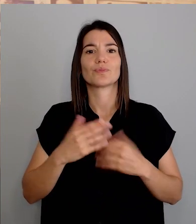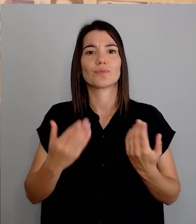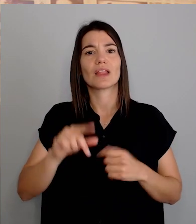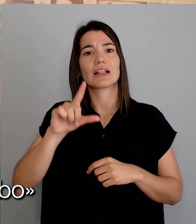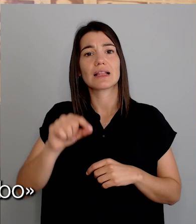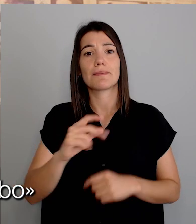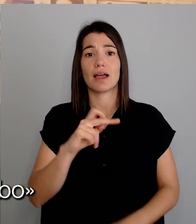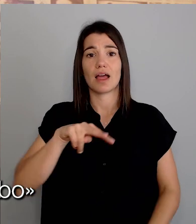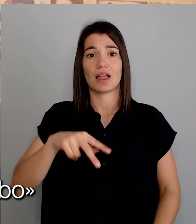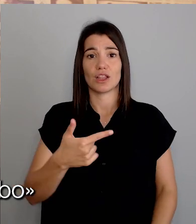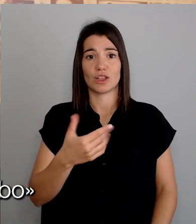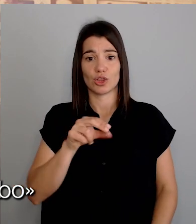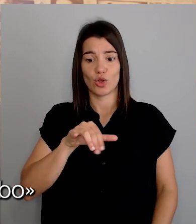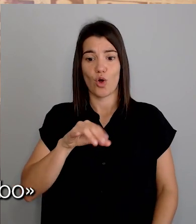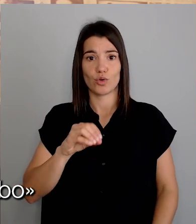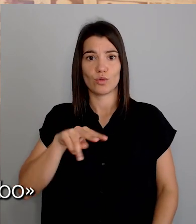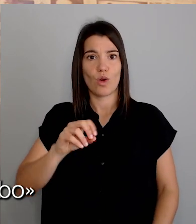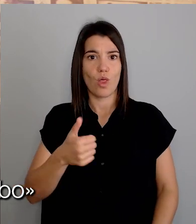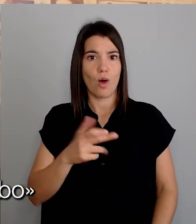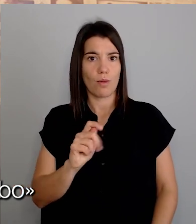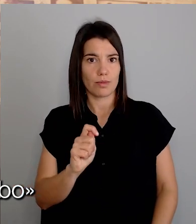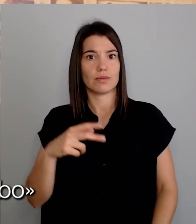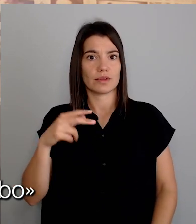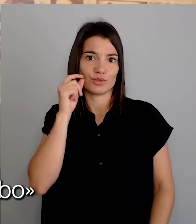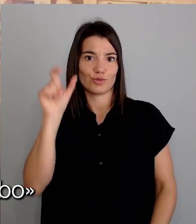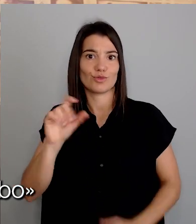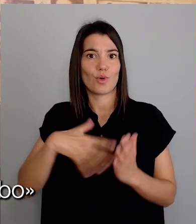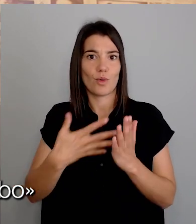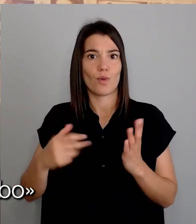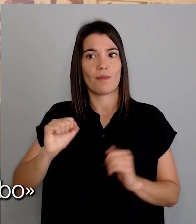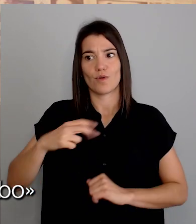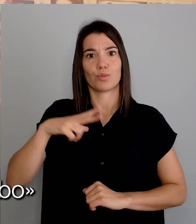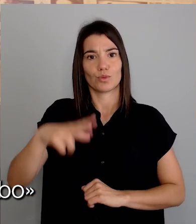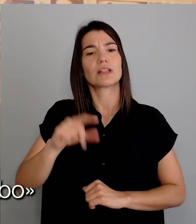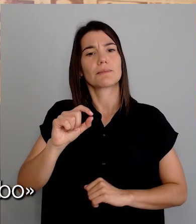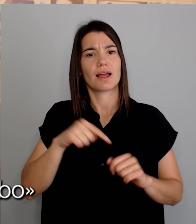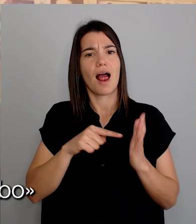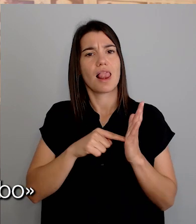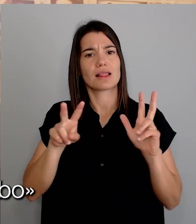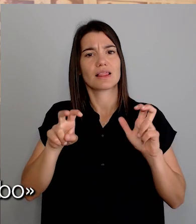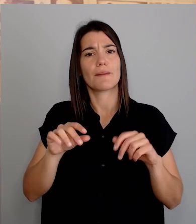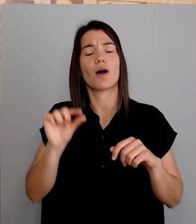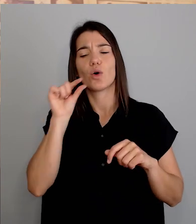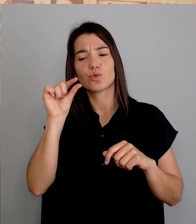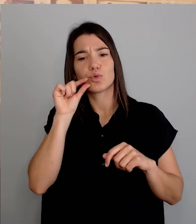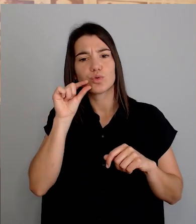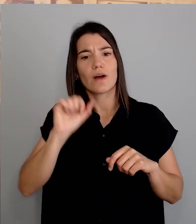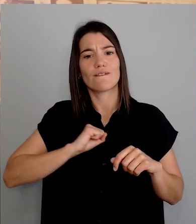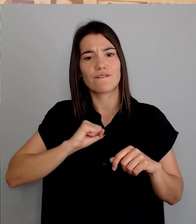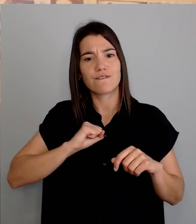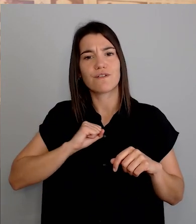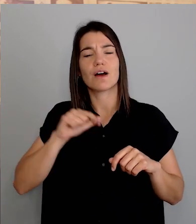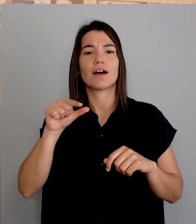The António Nobre, Portugal, has a poem called O Meu Cachimbo. And that begins